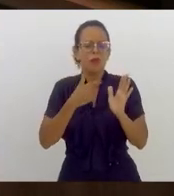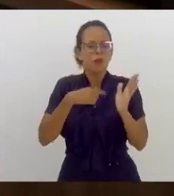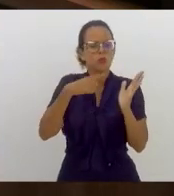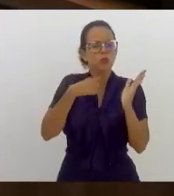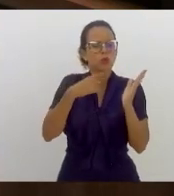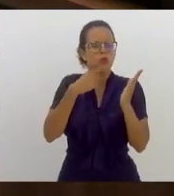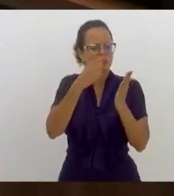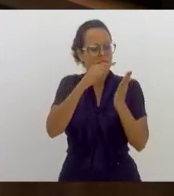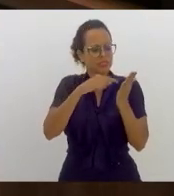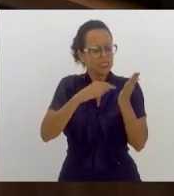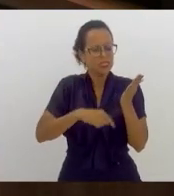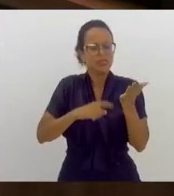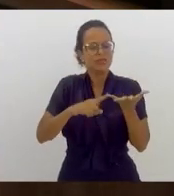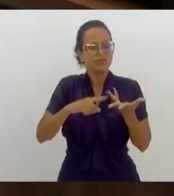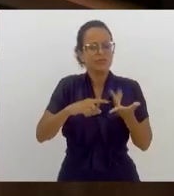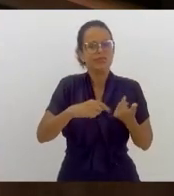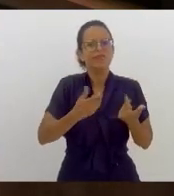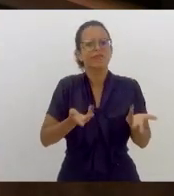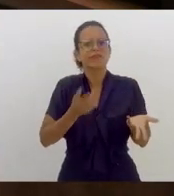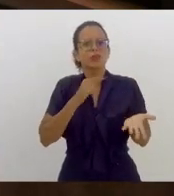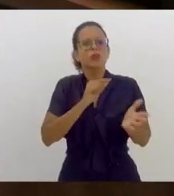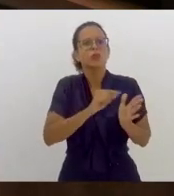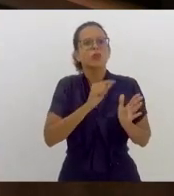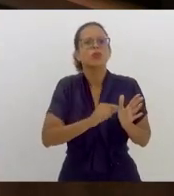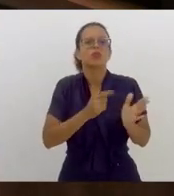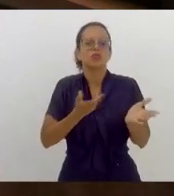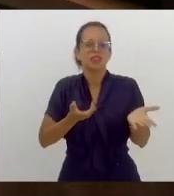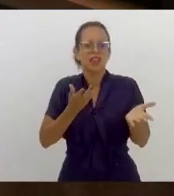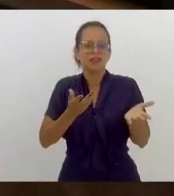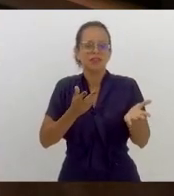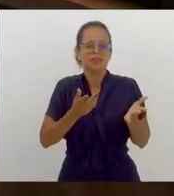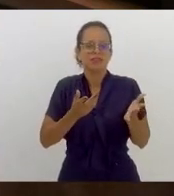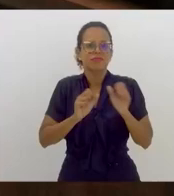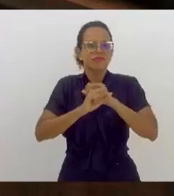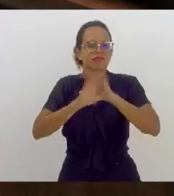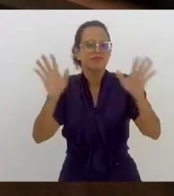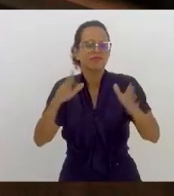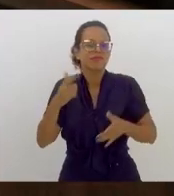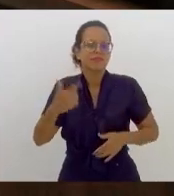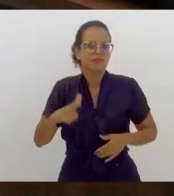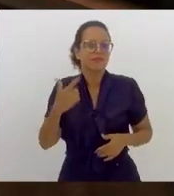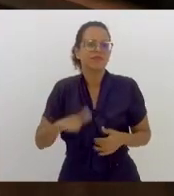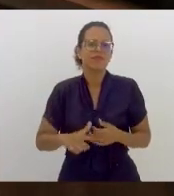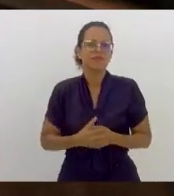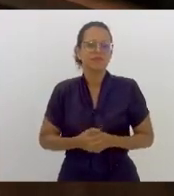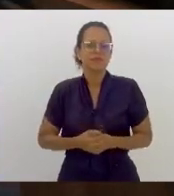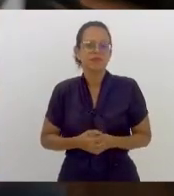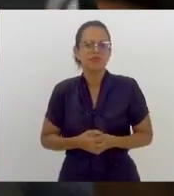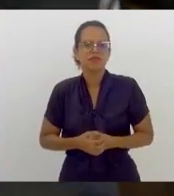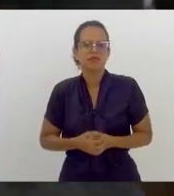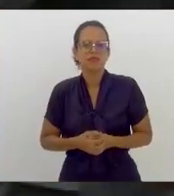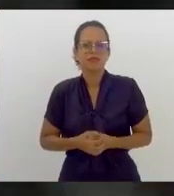dúvidas sobre a validade do que aqui está definido nesse projeto, senhor presidente.